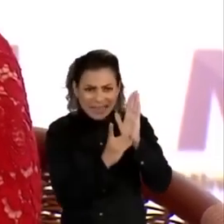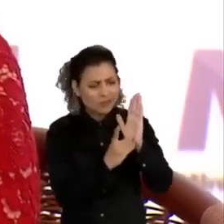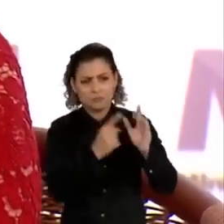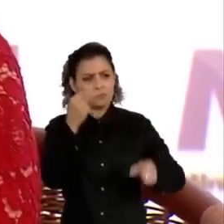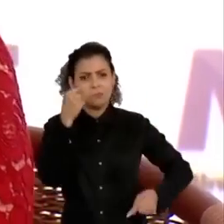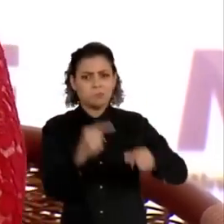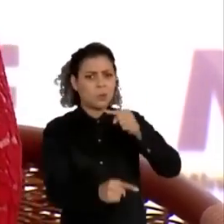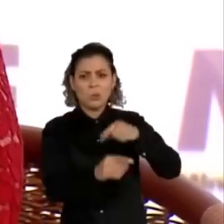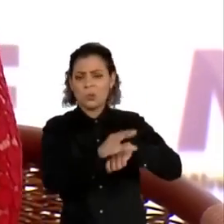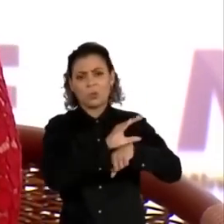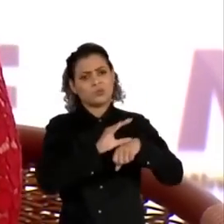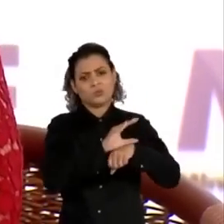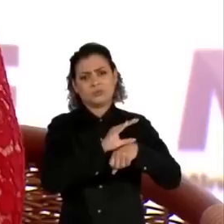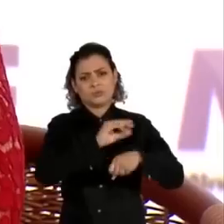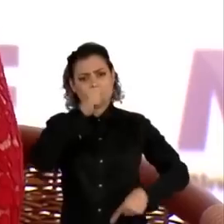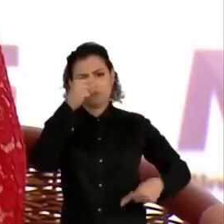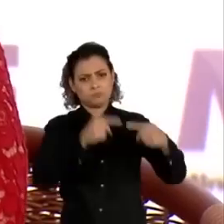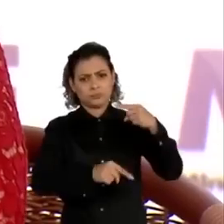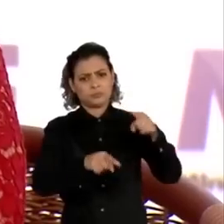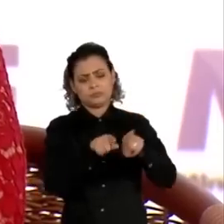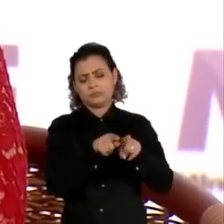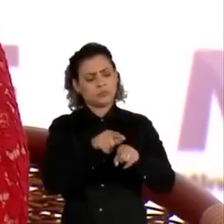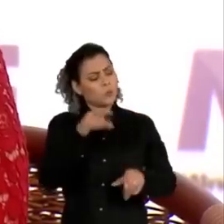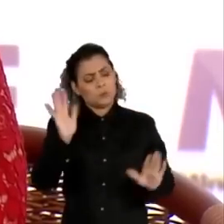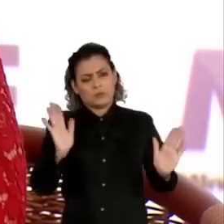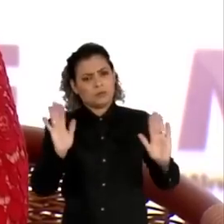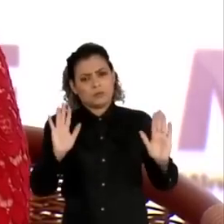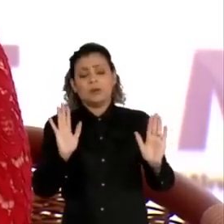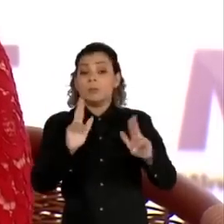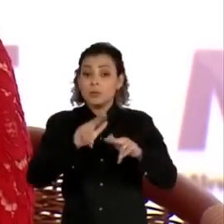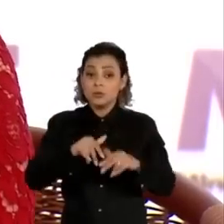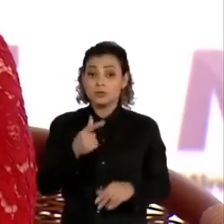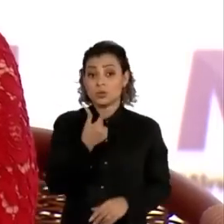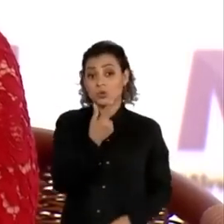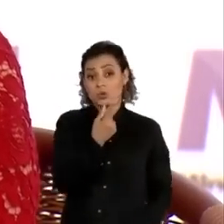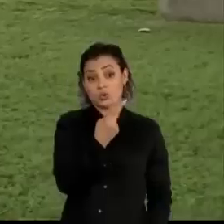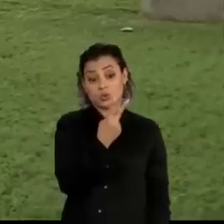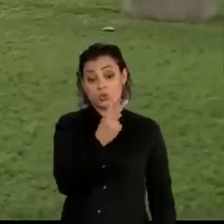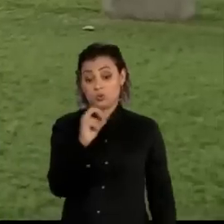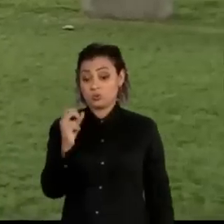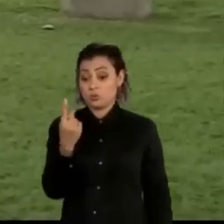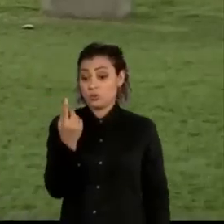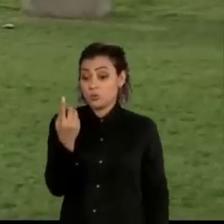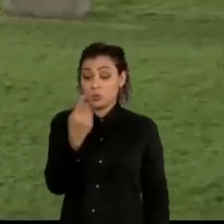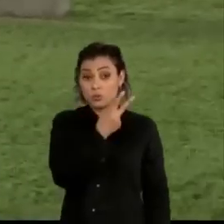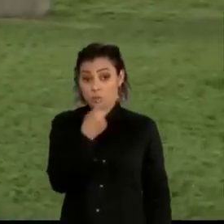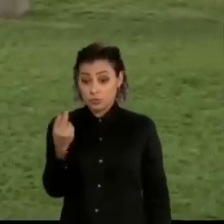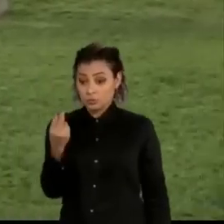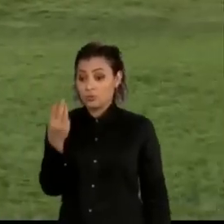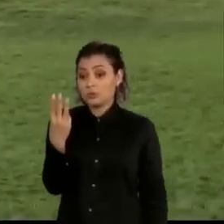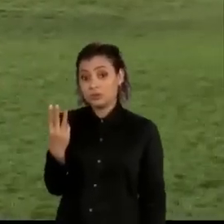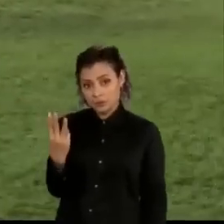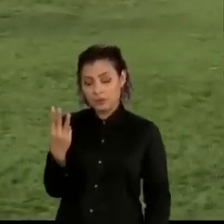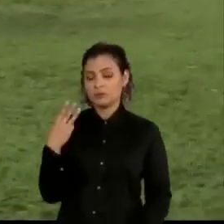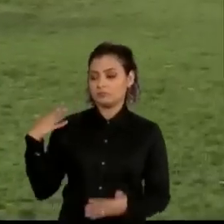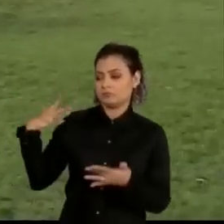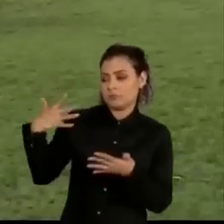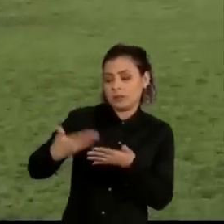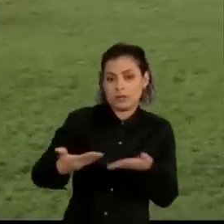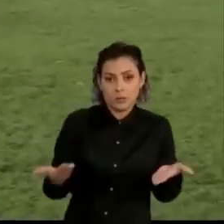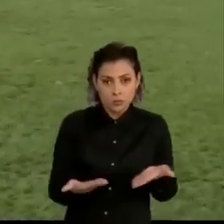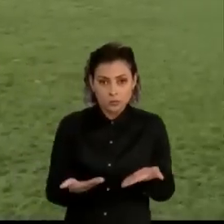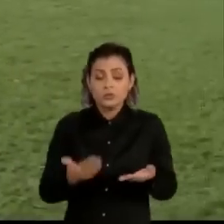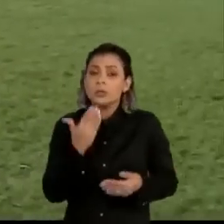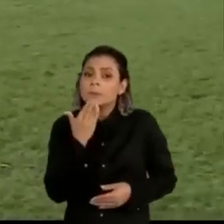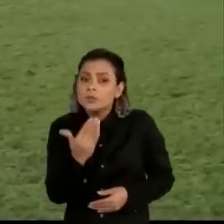em descompasso com o Estatuto do Desarmamento, em vigor desde 2003. Raquel Dodge também pediu ao Superior Tribunal